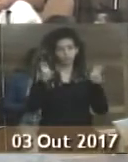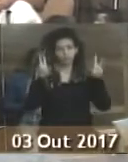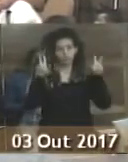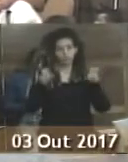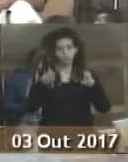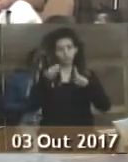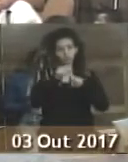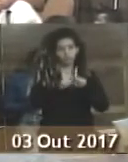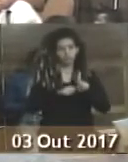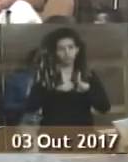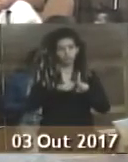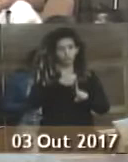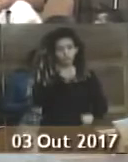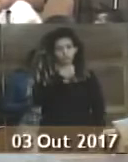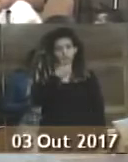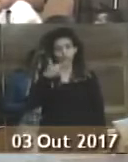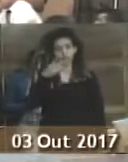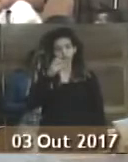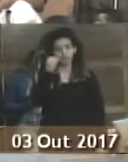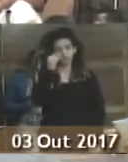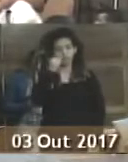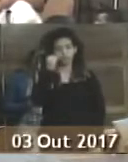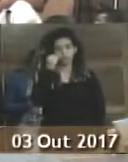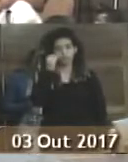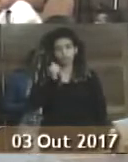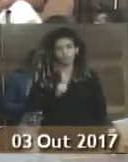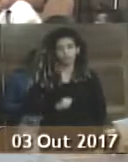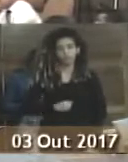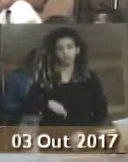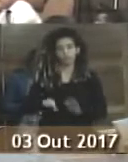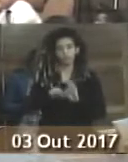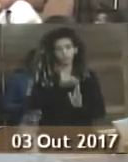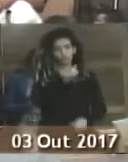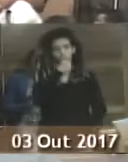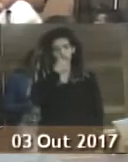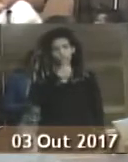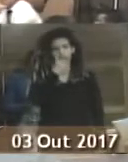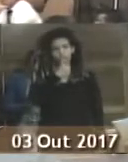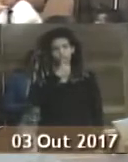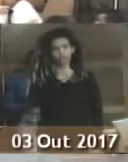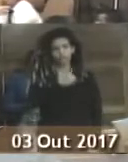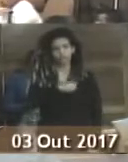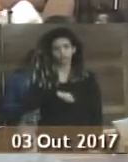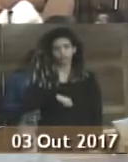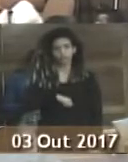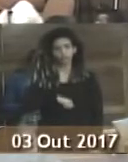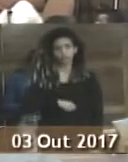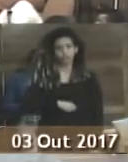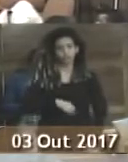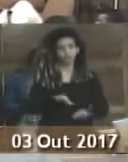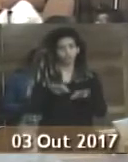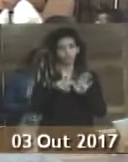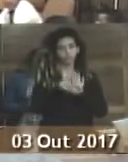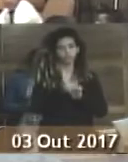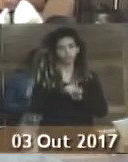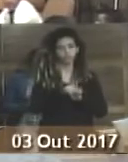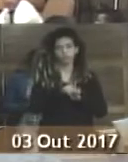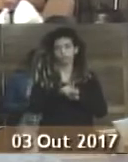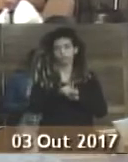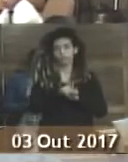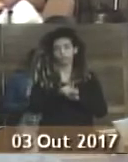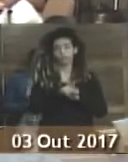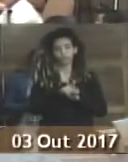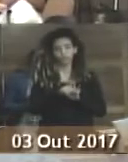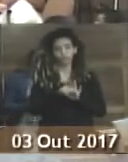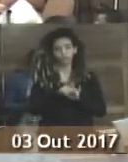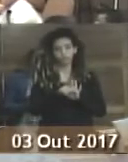supressão da experiência de 12 meses constante no anexo 1º do presente projeto de lei